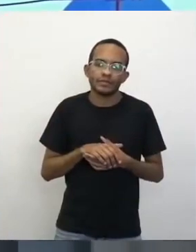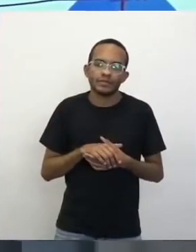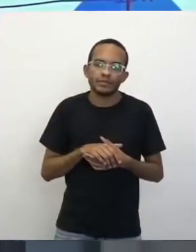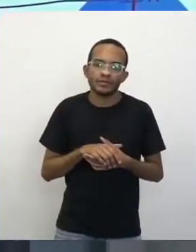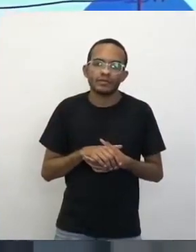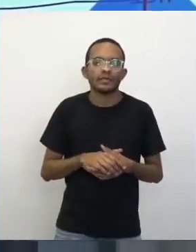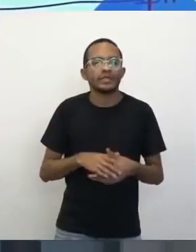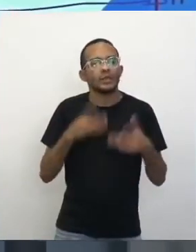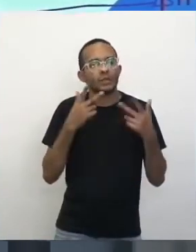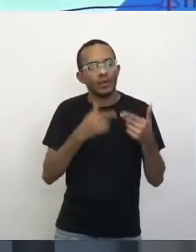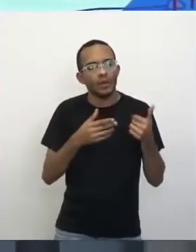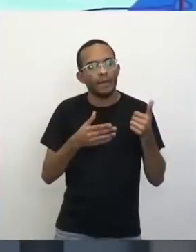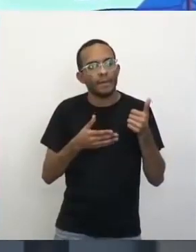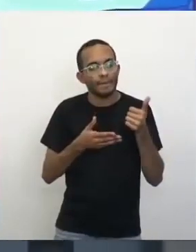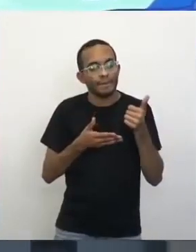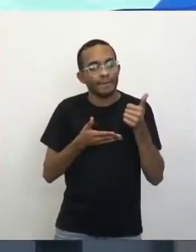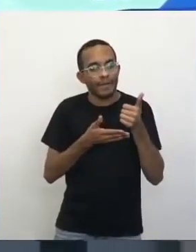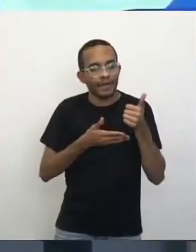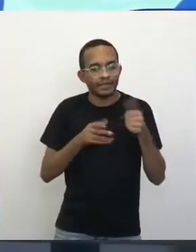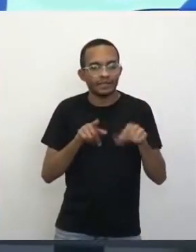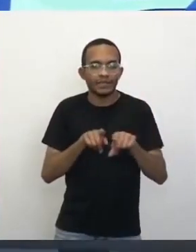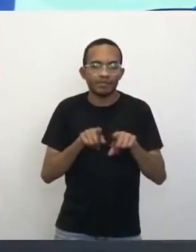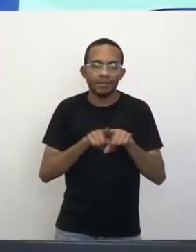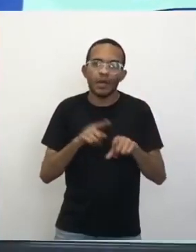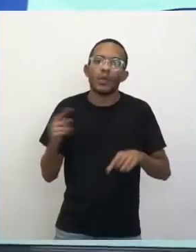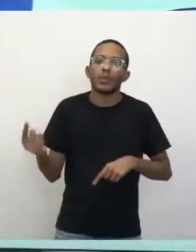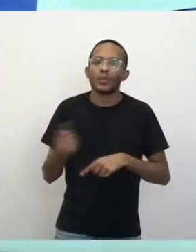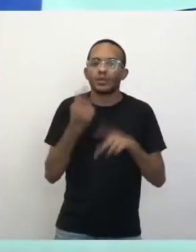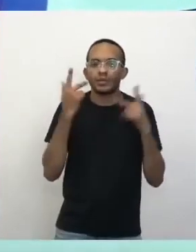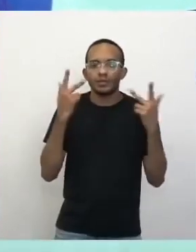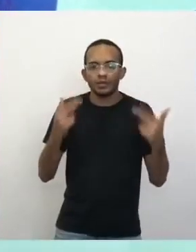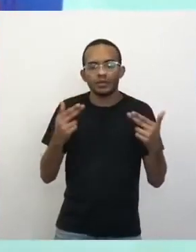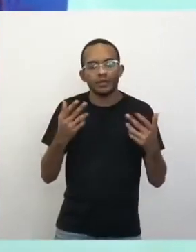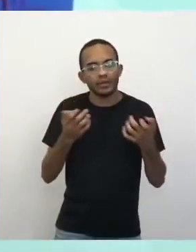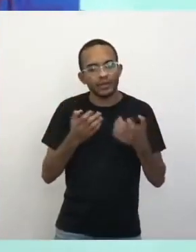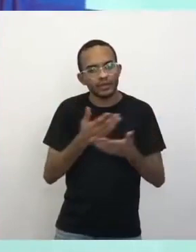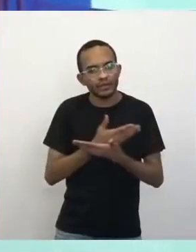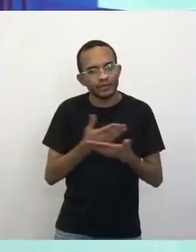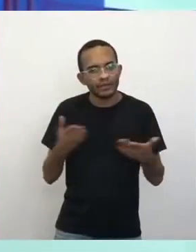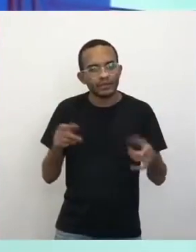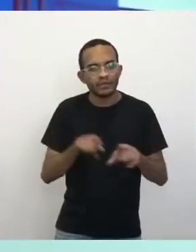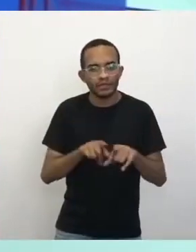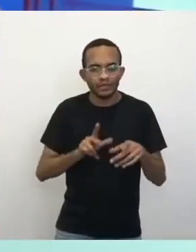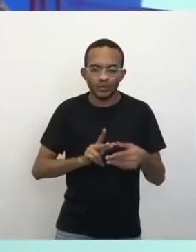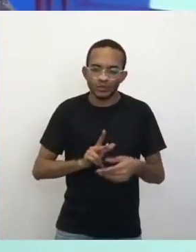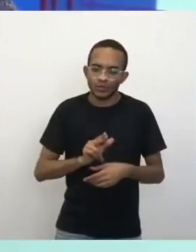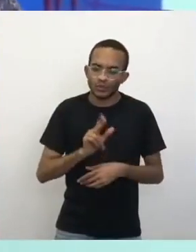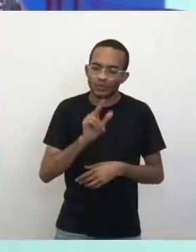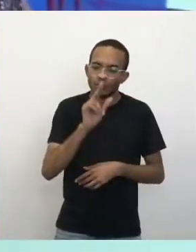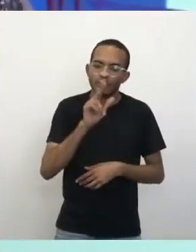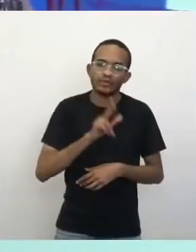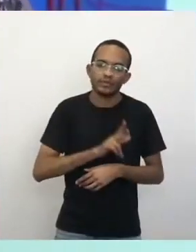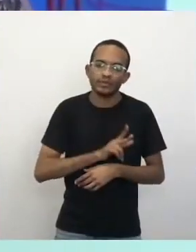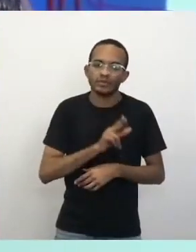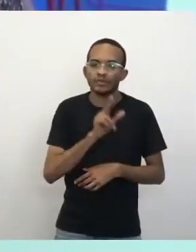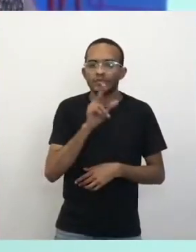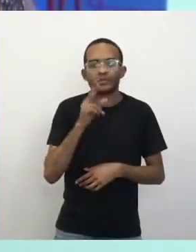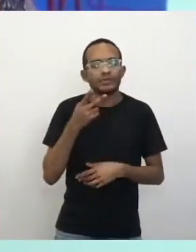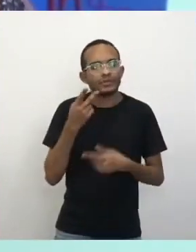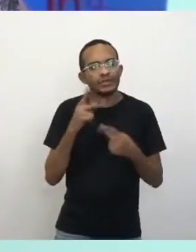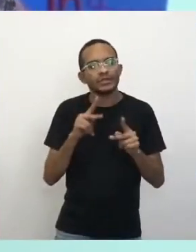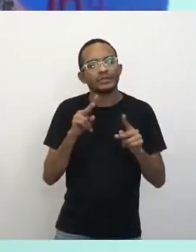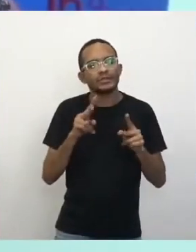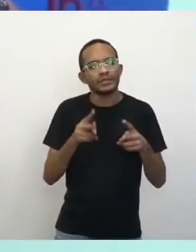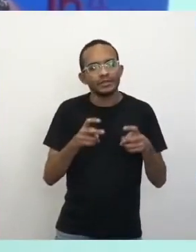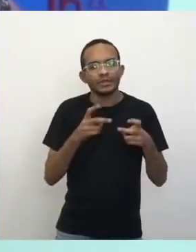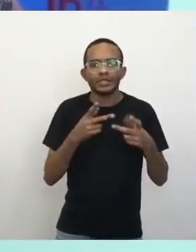de mesma base e mesma altura. E aí eu quero que você corte o seu cubo e você vai ver que